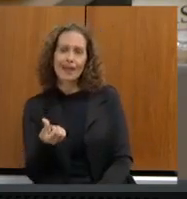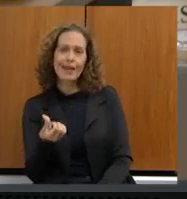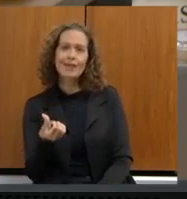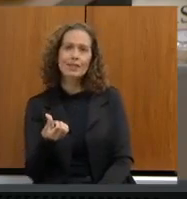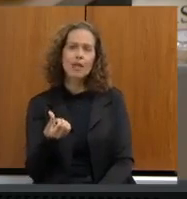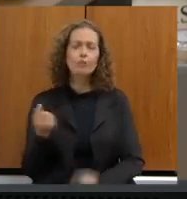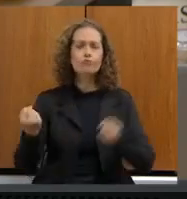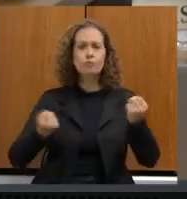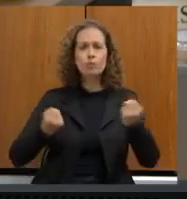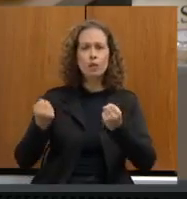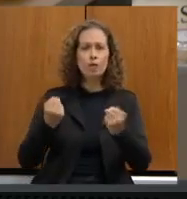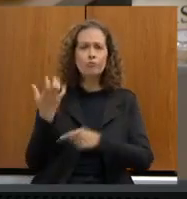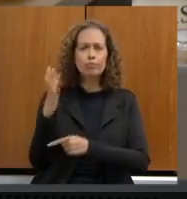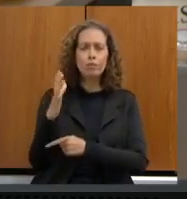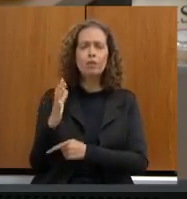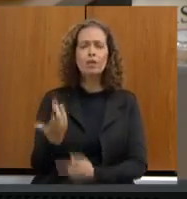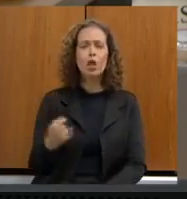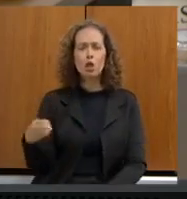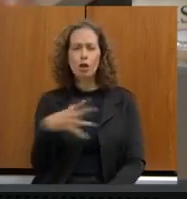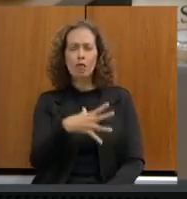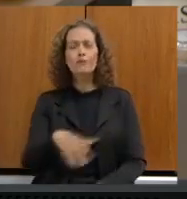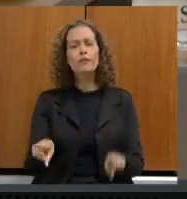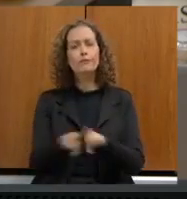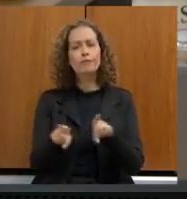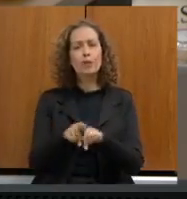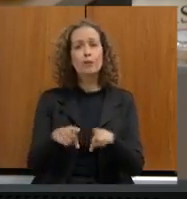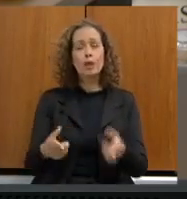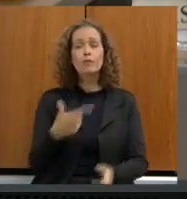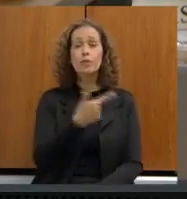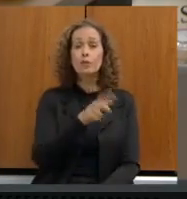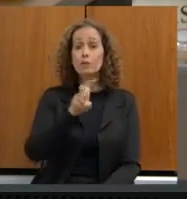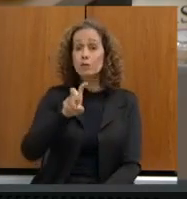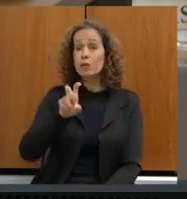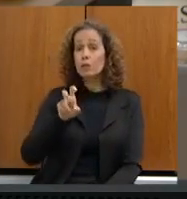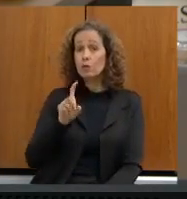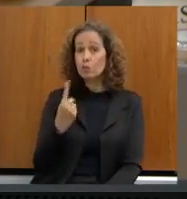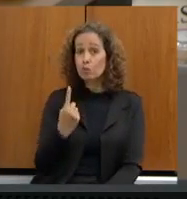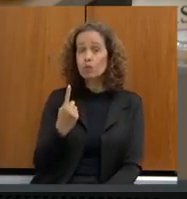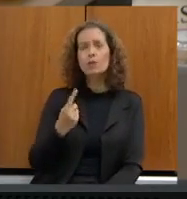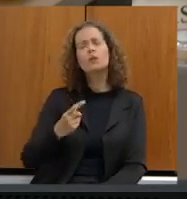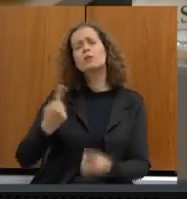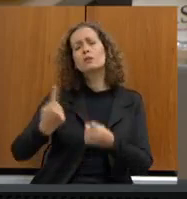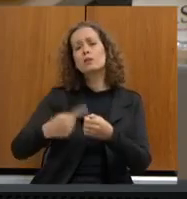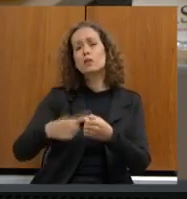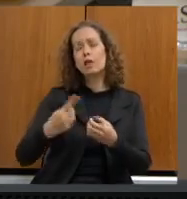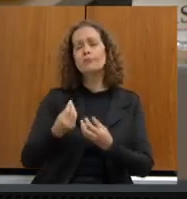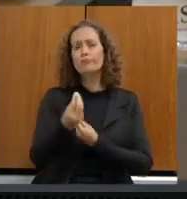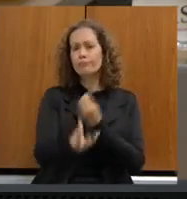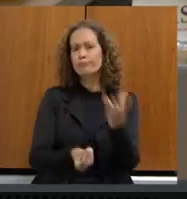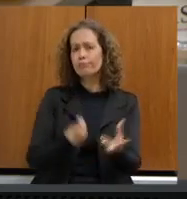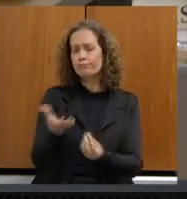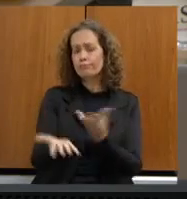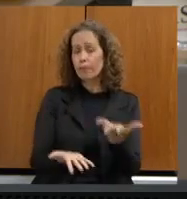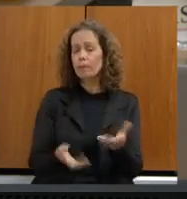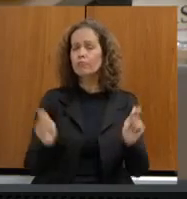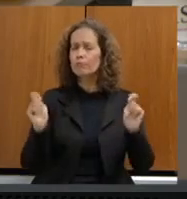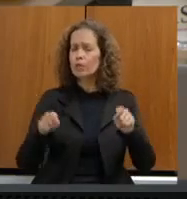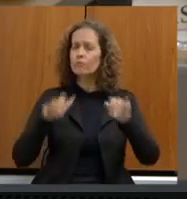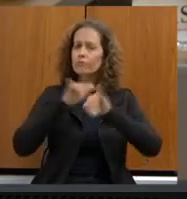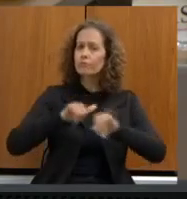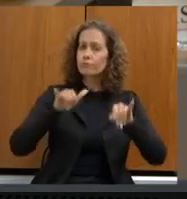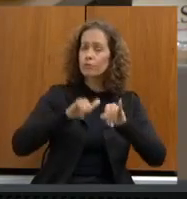agora já tá entrando aquela outra dança também em 200 51 cidades e a gente pode dizer aqui do